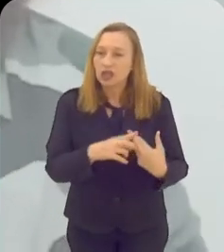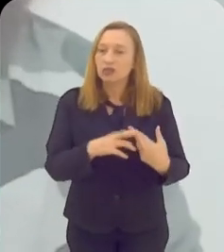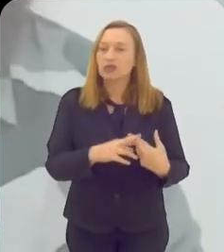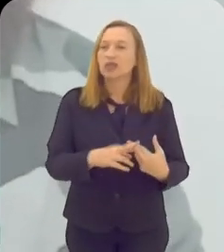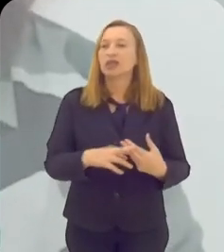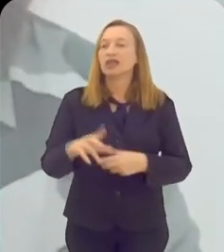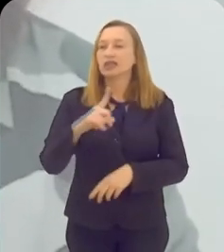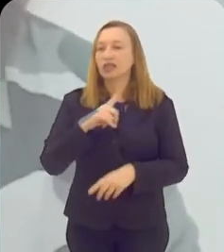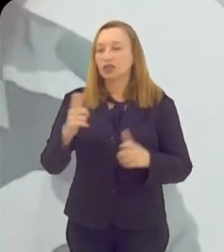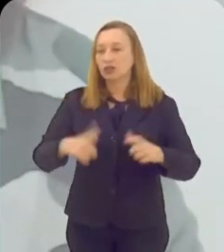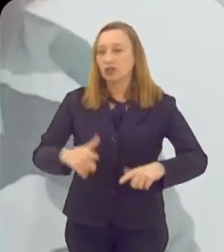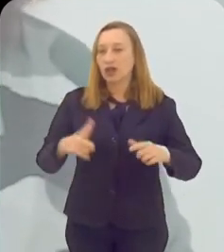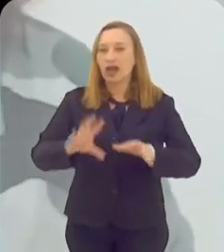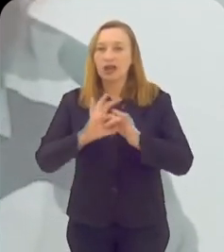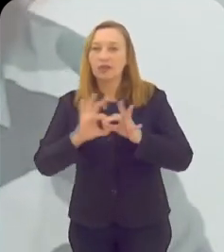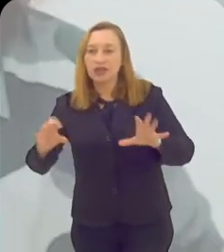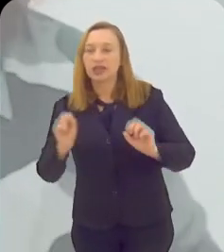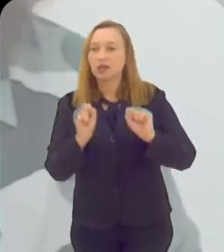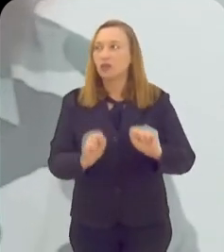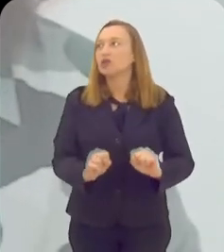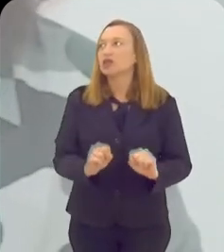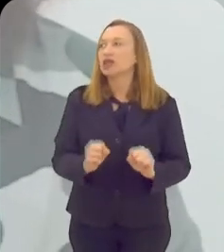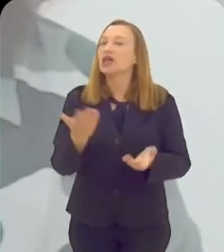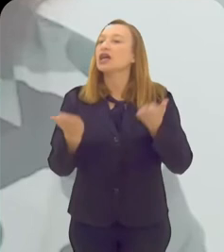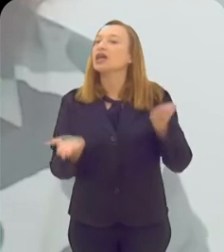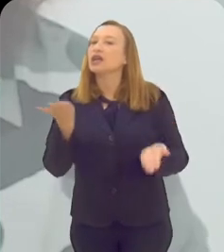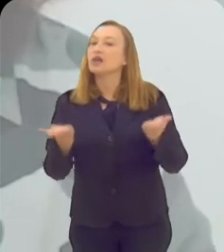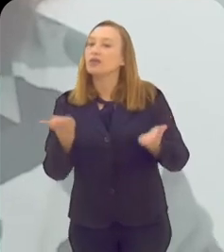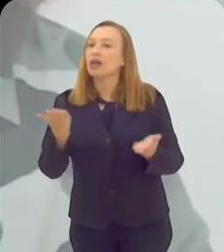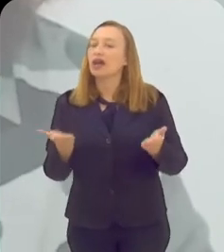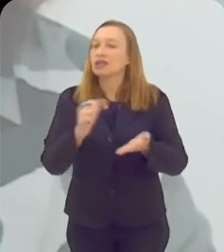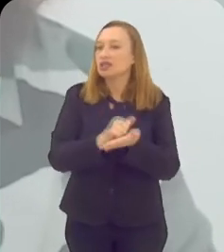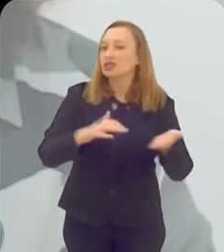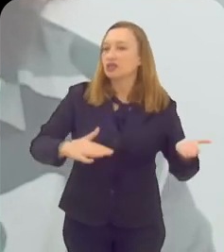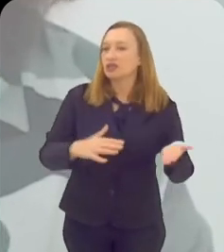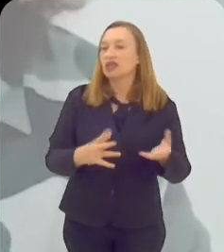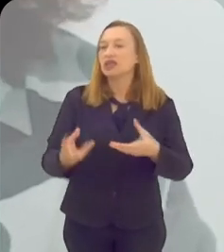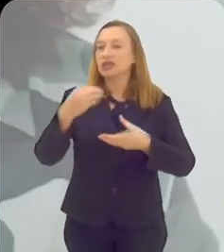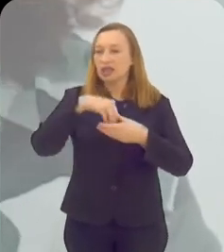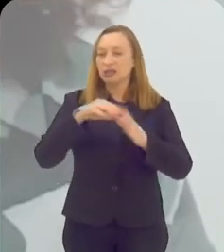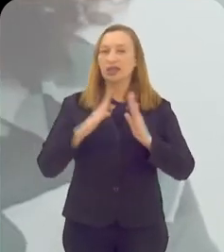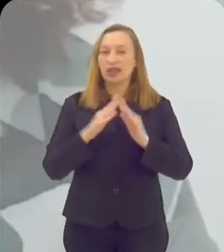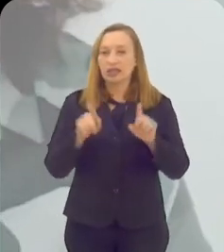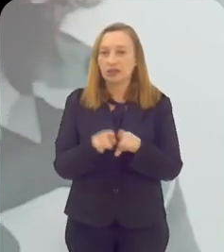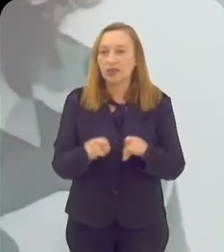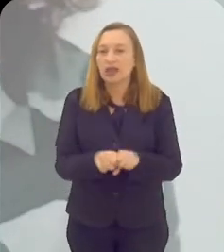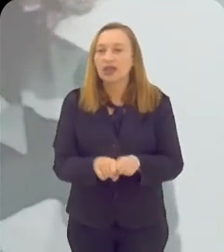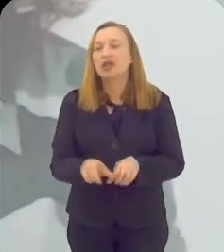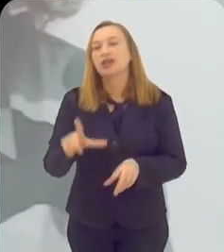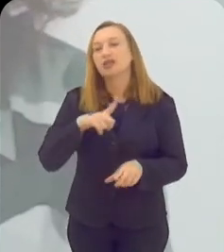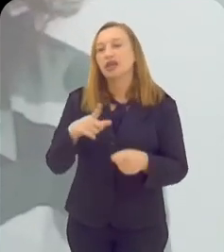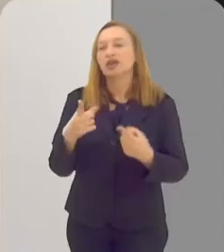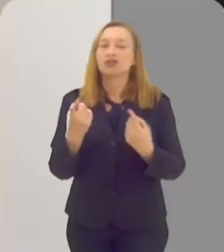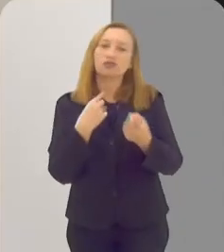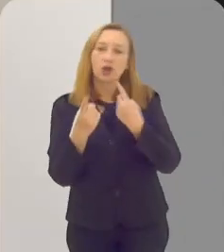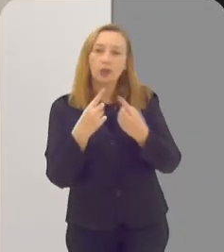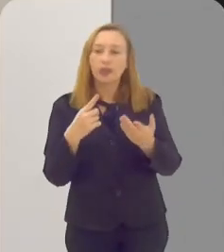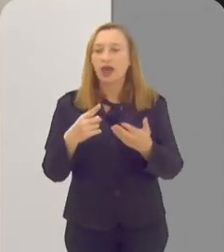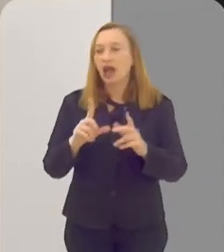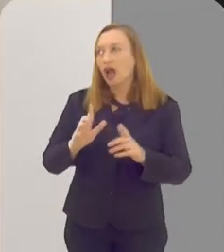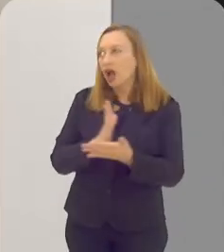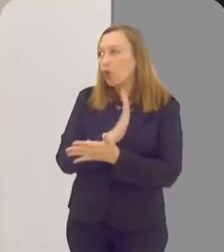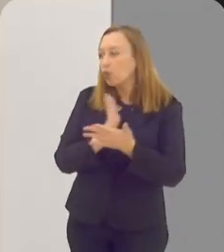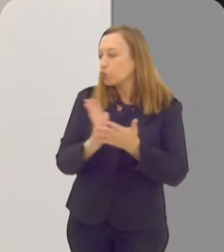um espaço tendo a liberdade, né? De poder equilibrar as atividades para dentro de casa. Existem